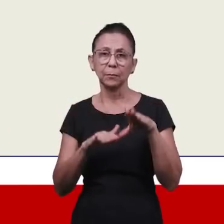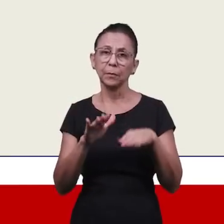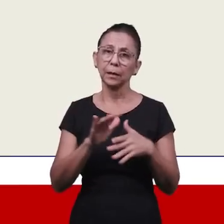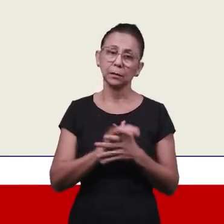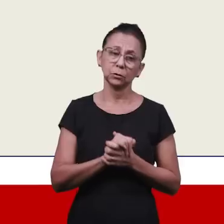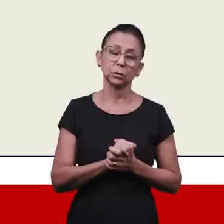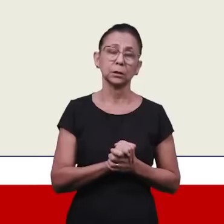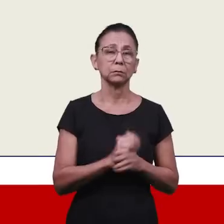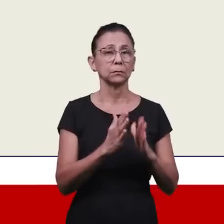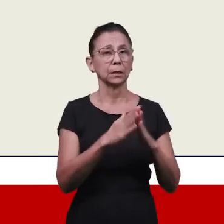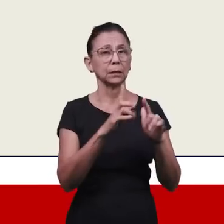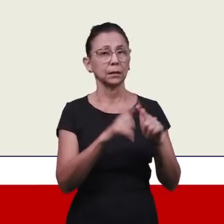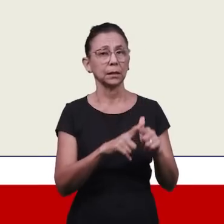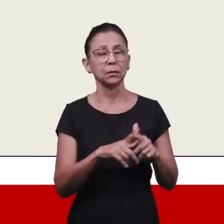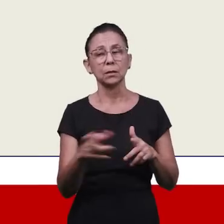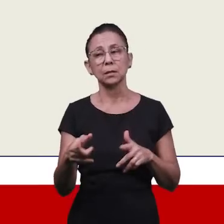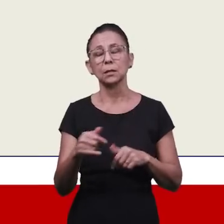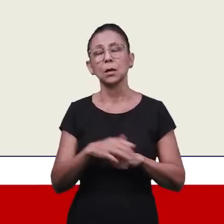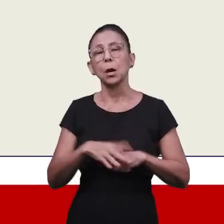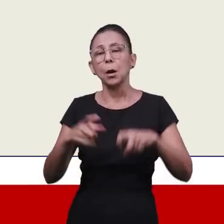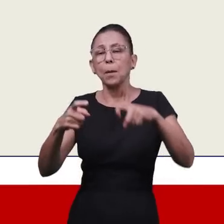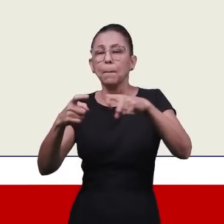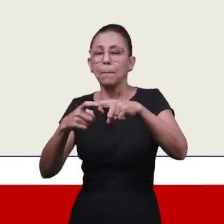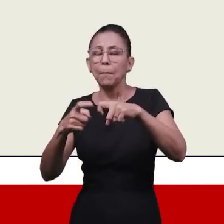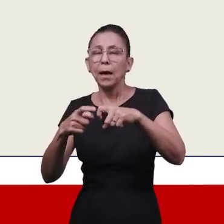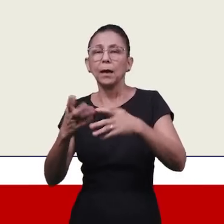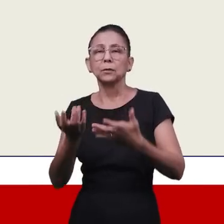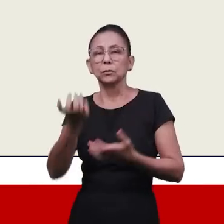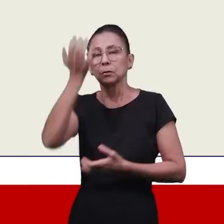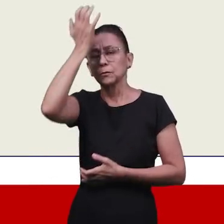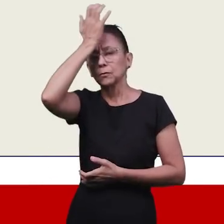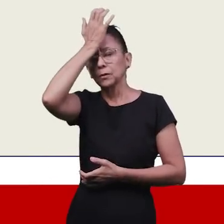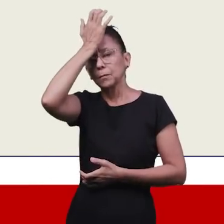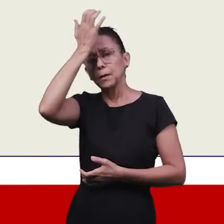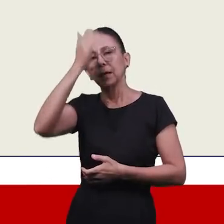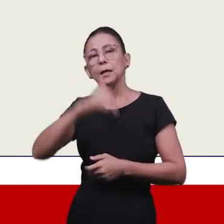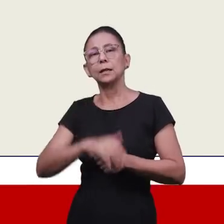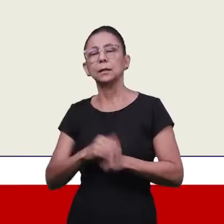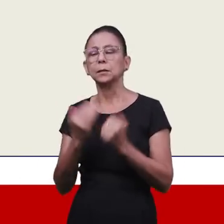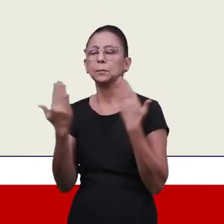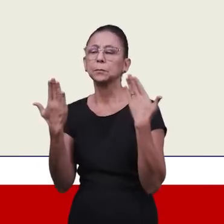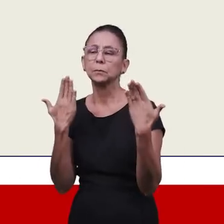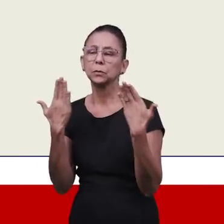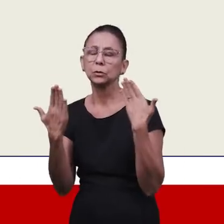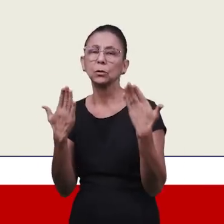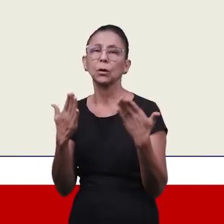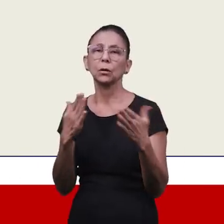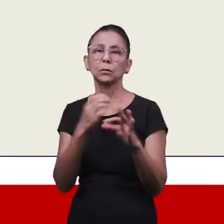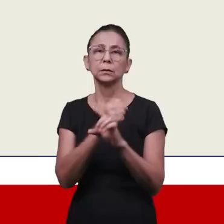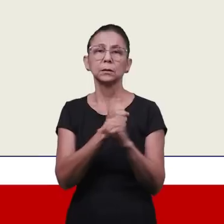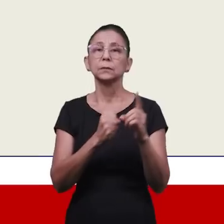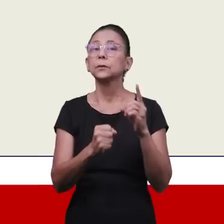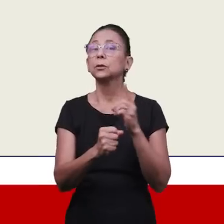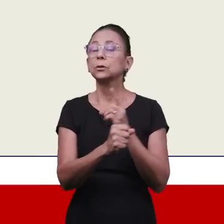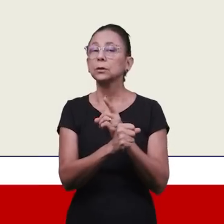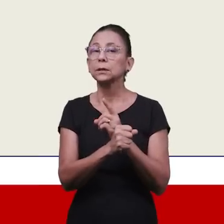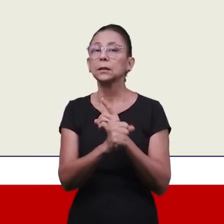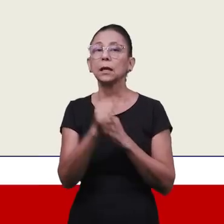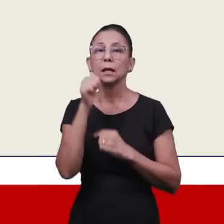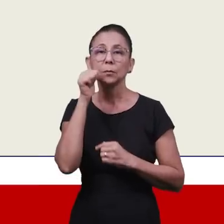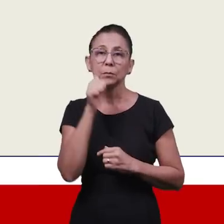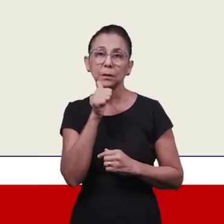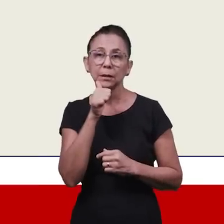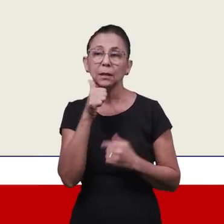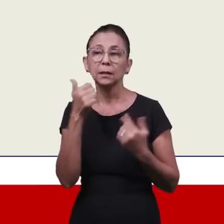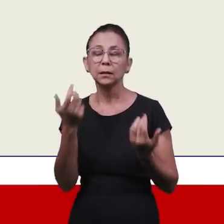com médicos, com fisioterapeutas, com enfermeiros, dentistas, psicólogos, assistentes sociais, para tratar